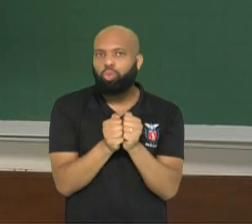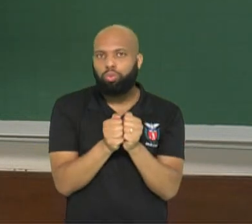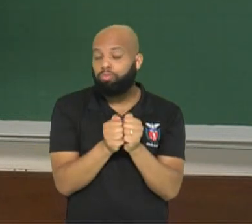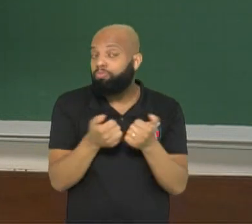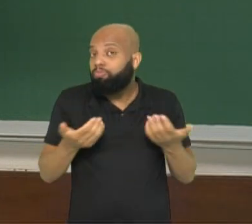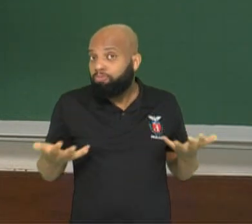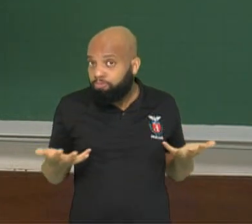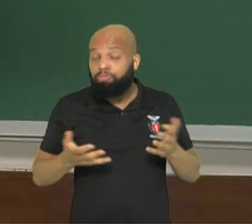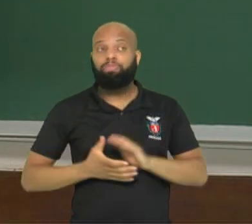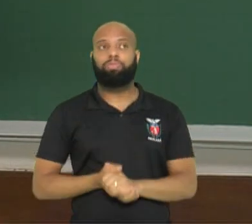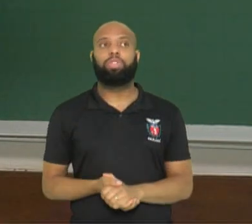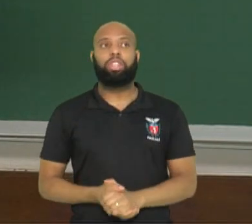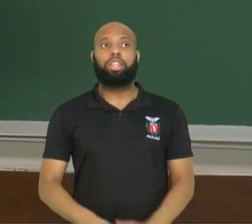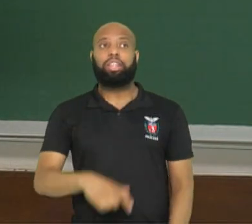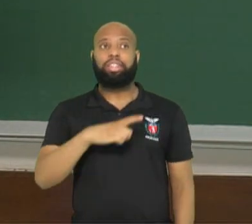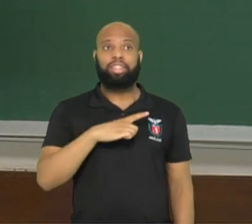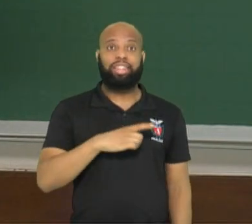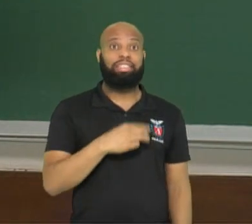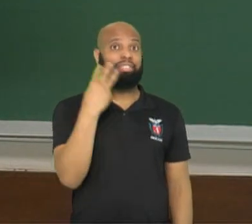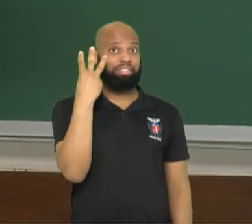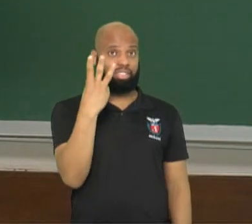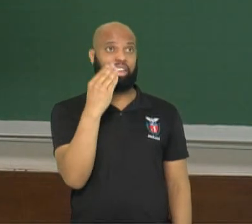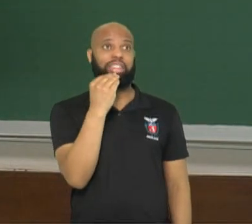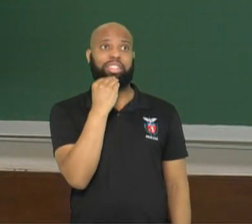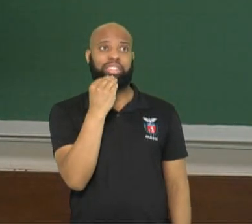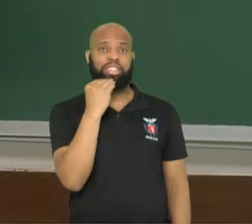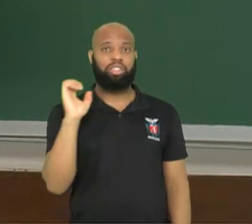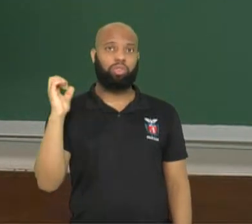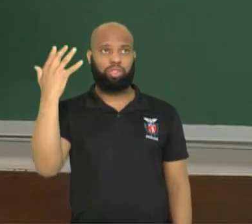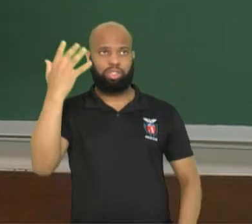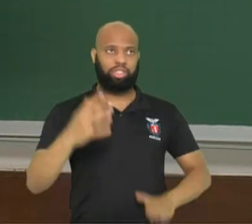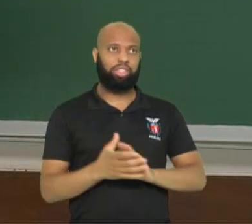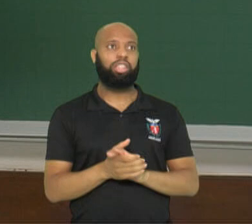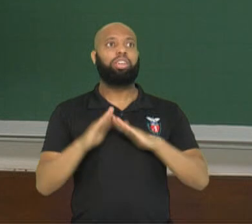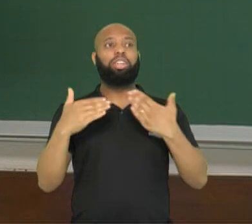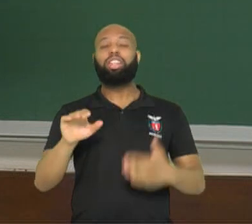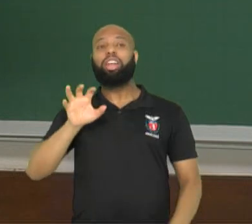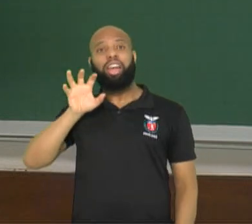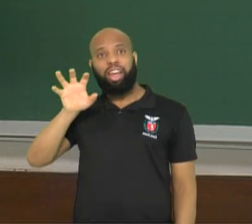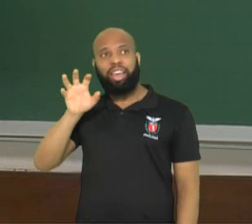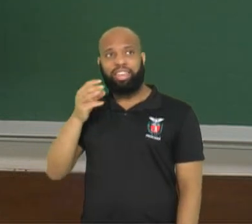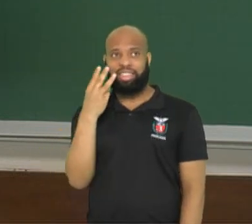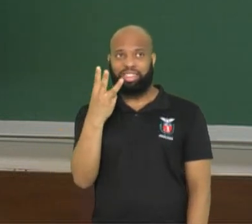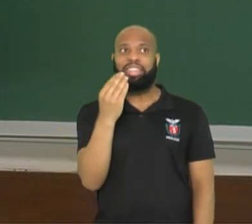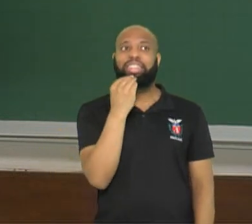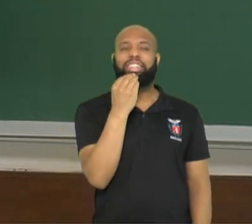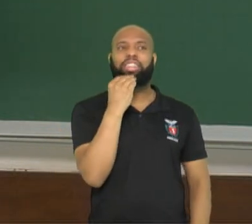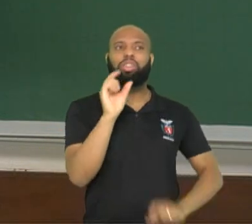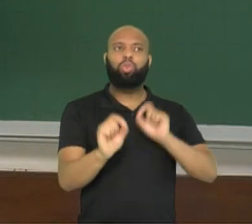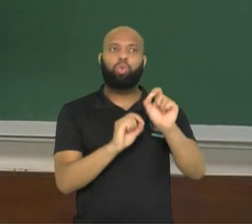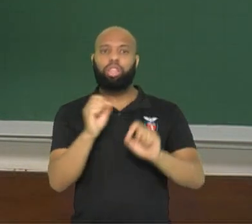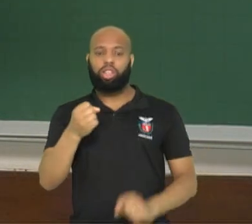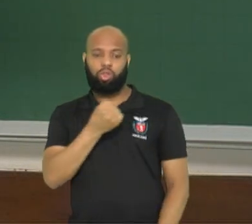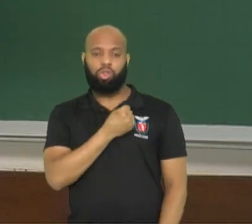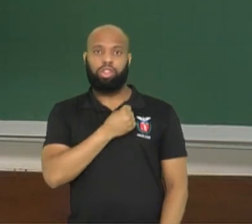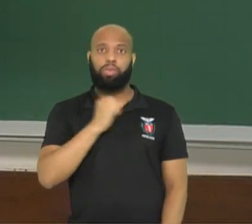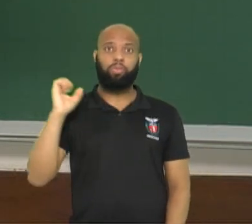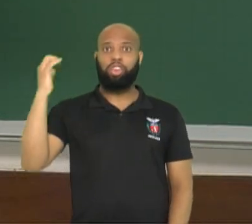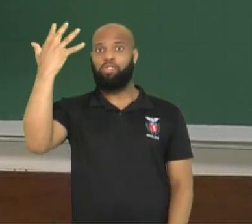tempo? Ó, eu tenho três possibilidades. Então, essas três possibilidades é o número de eventos